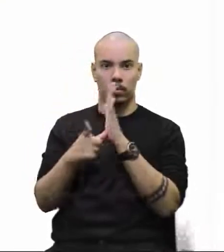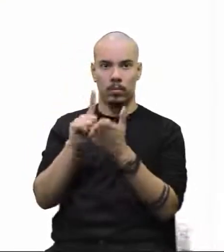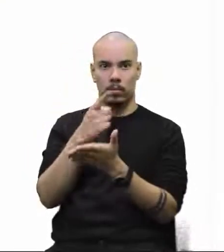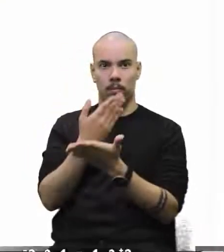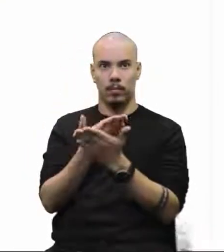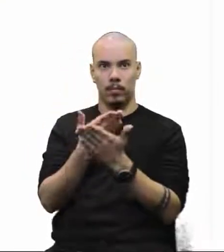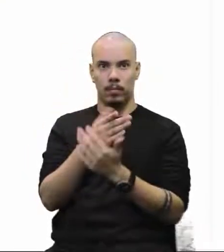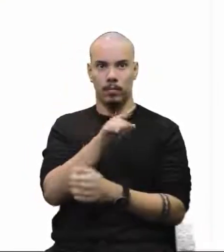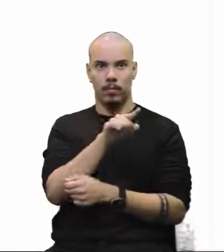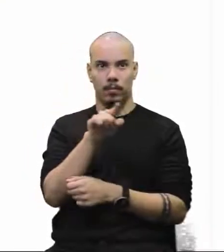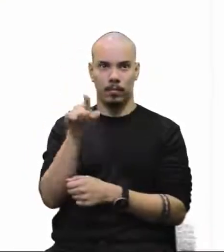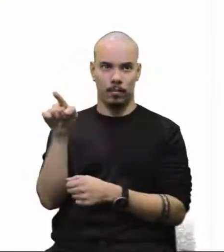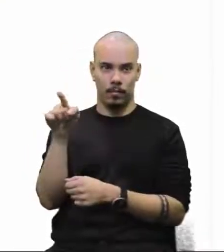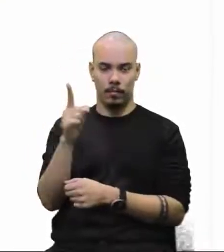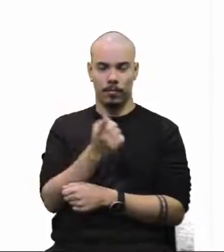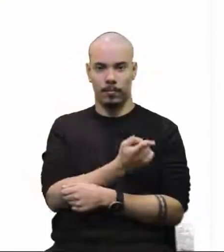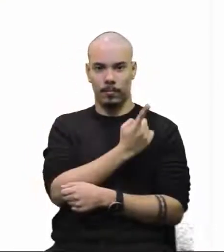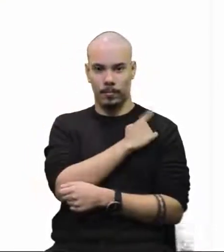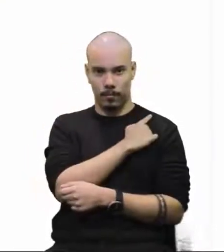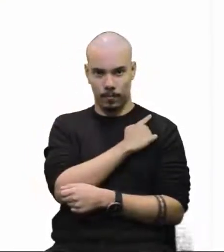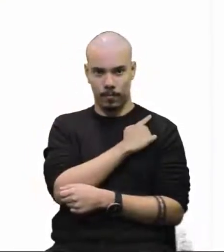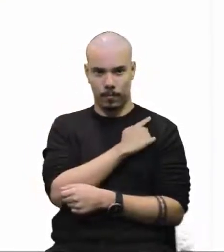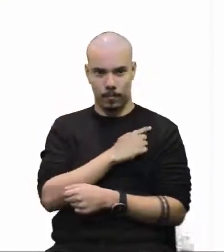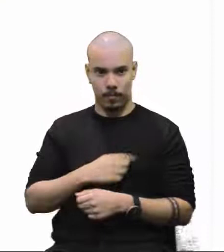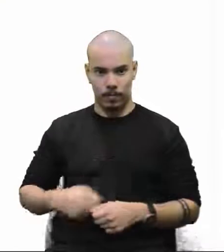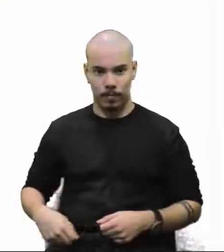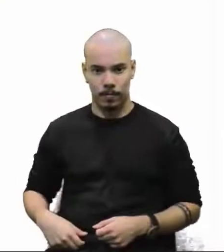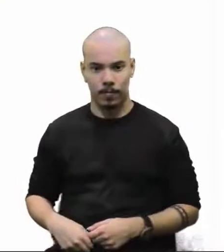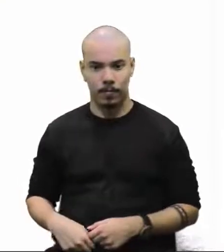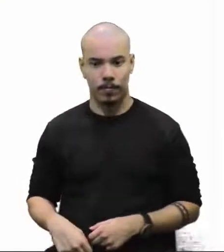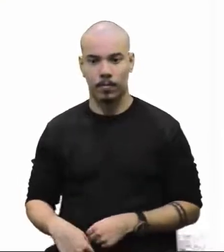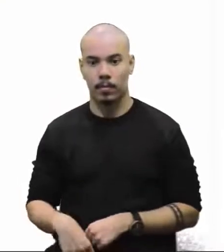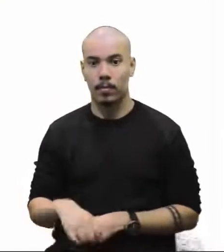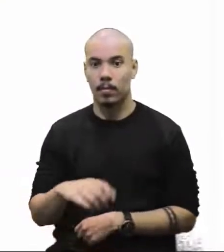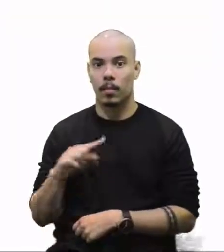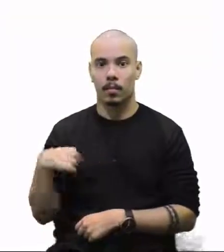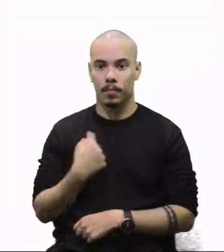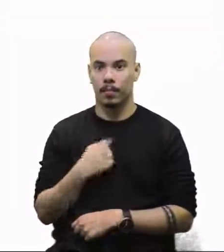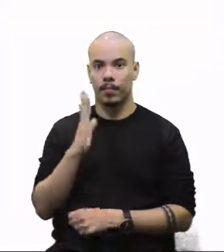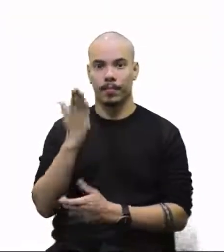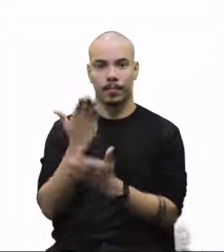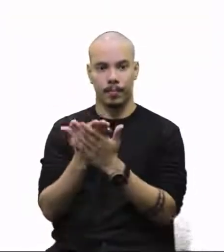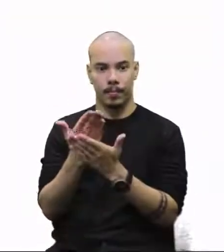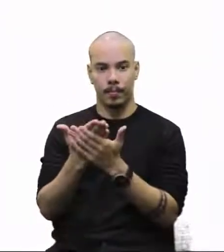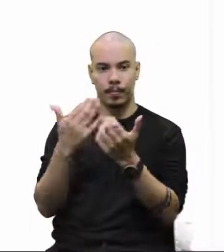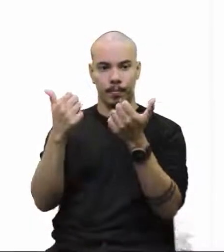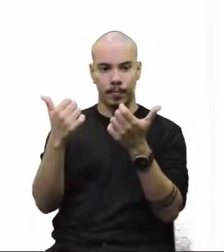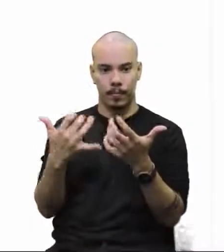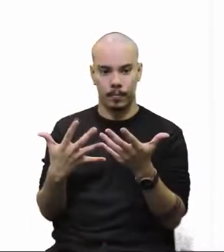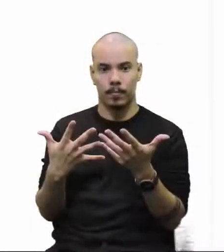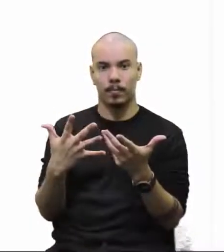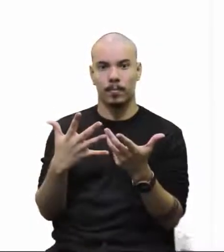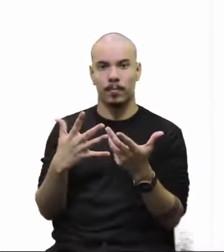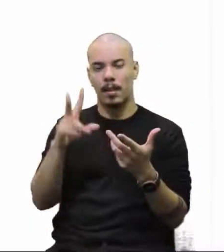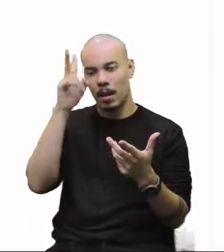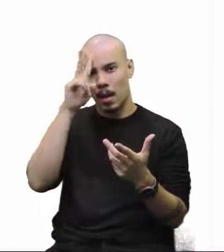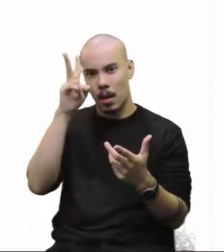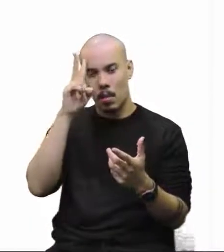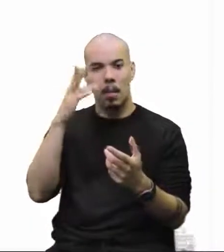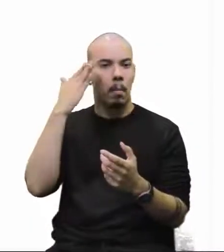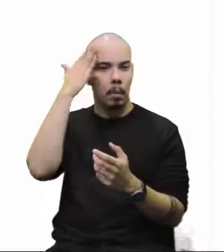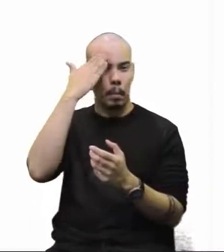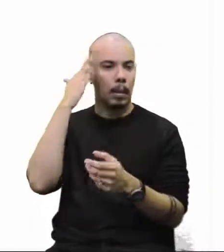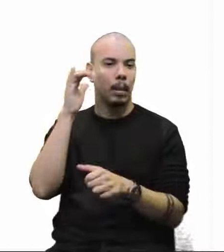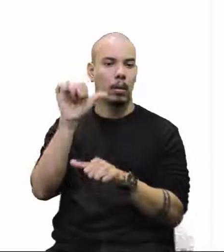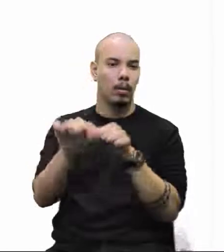outros... Lá do primeiro ano, né? Isso, o momento, nós já estudamos. Falando de girar, trocar o pneu, né? De um